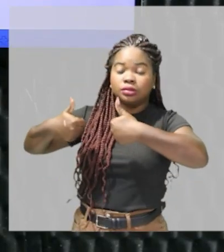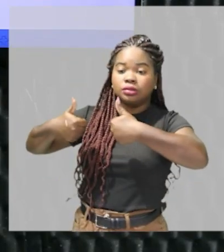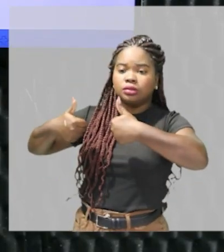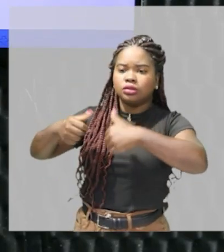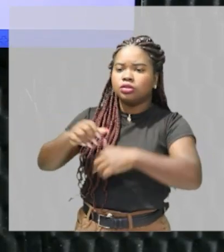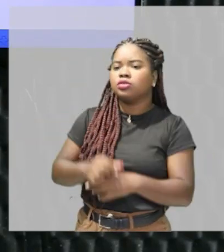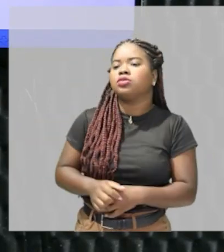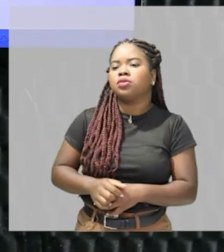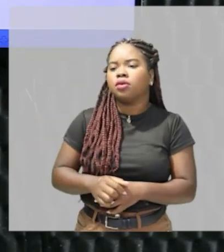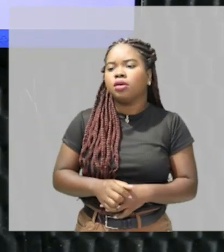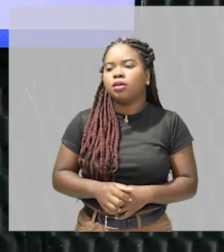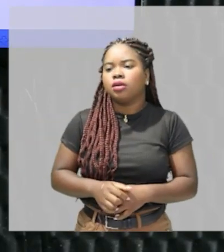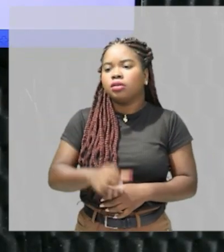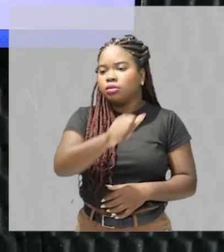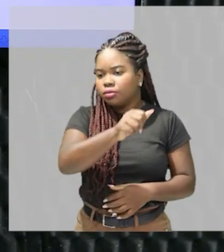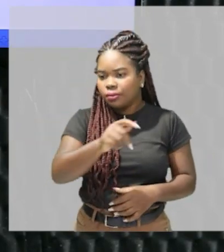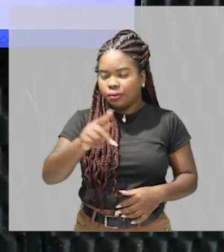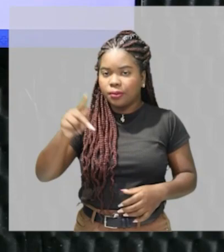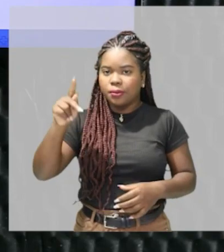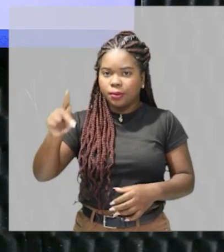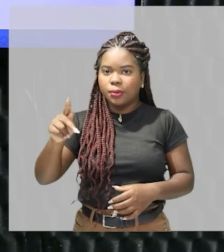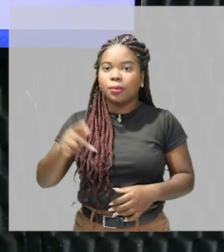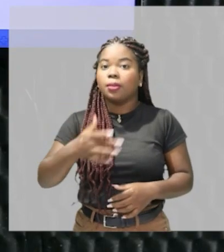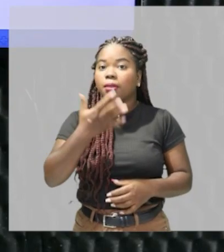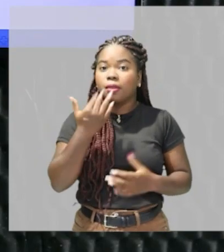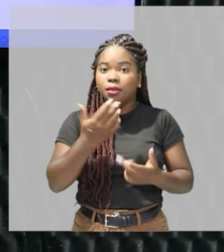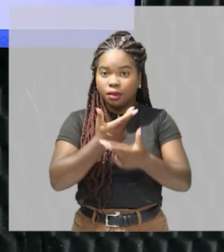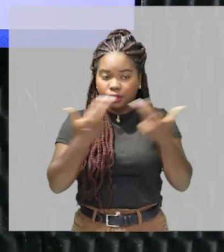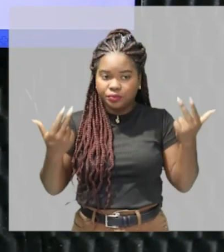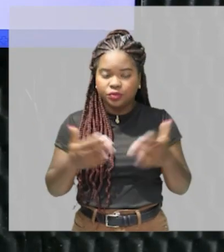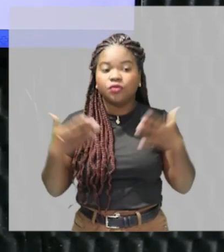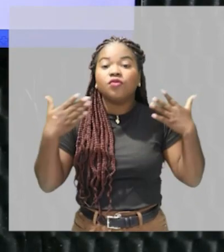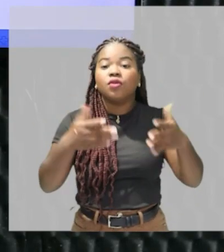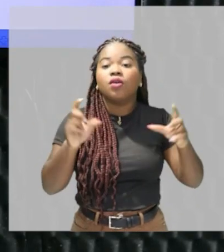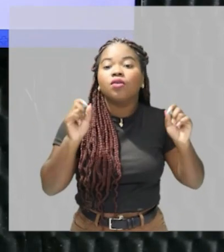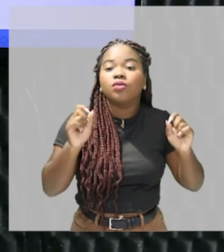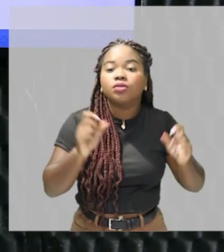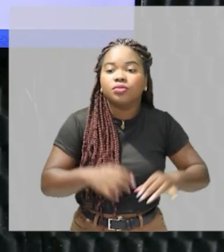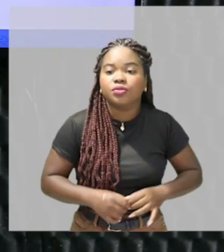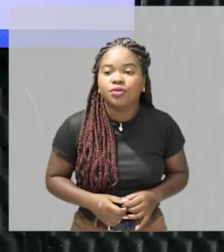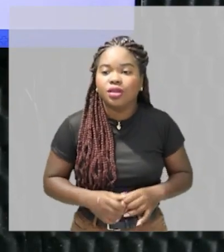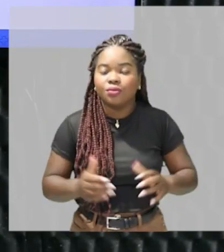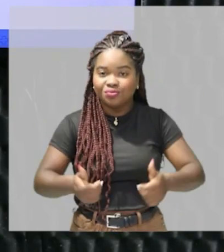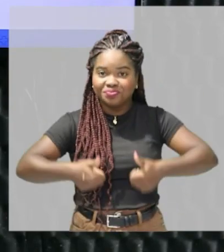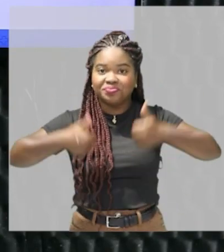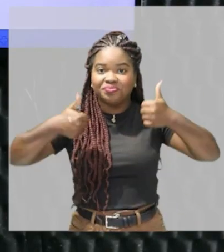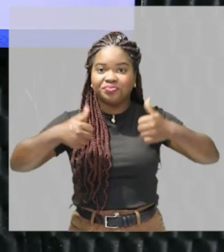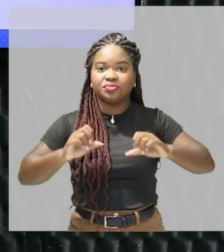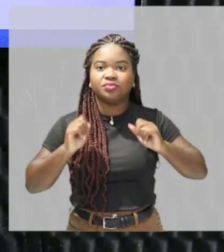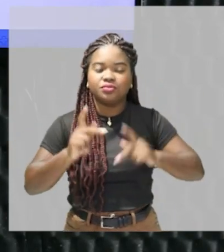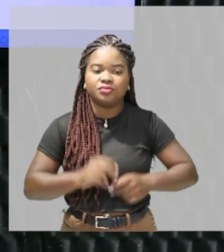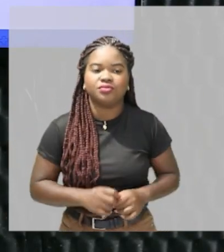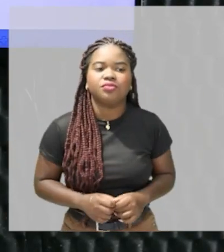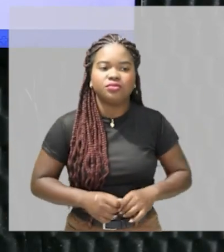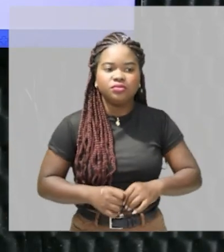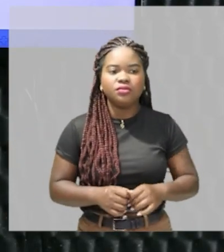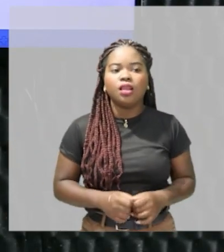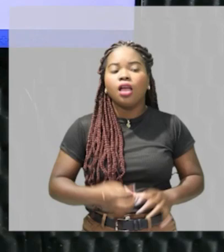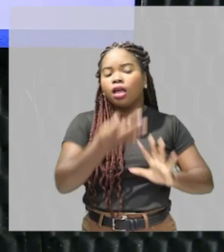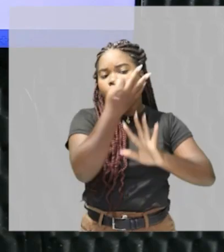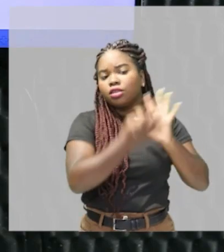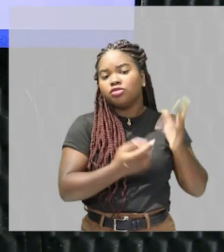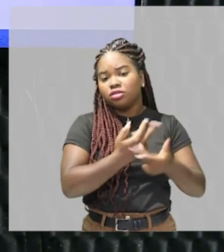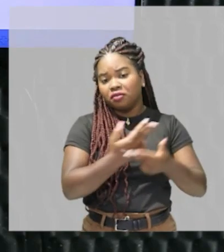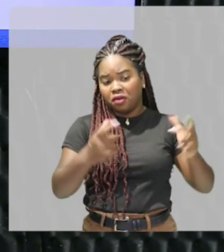visão desses proprietários. O foco é a vantagem. Então, o texto tem